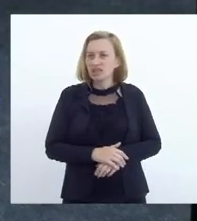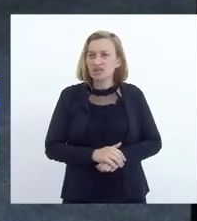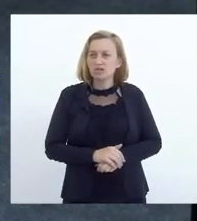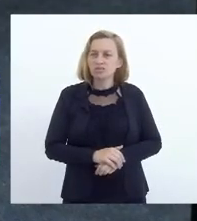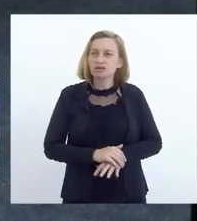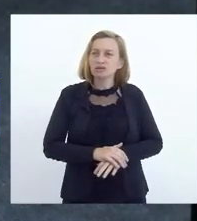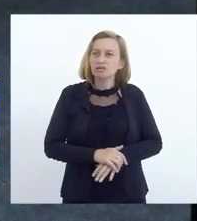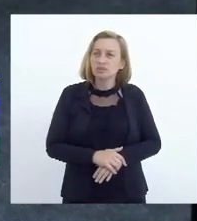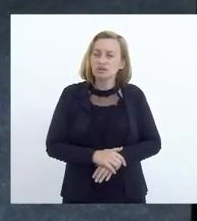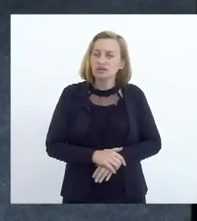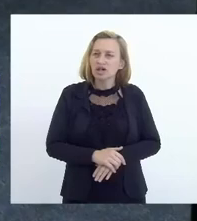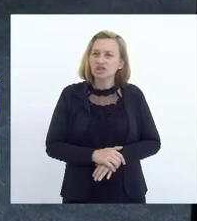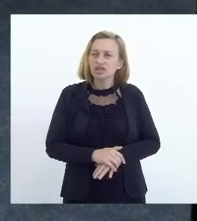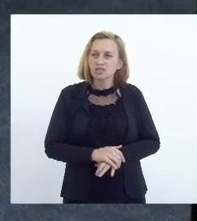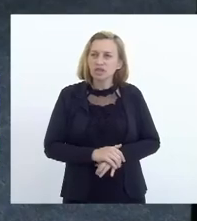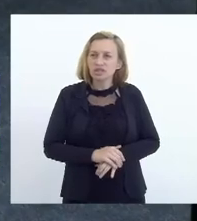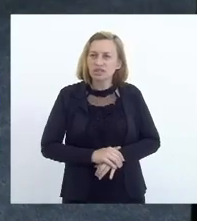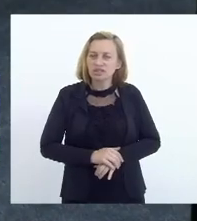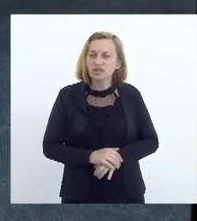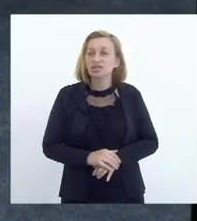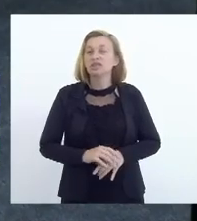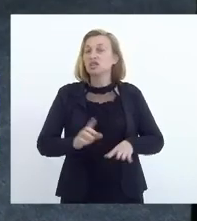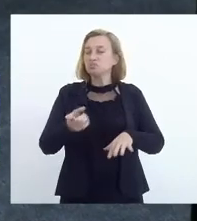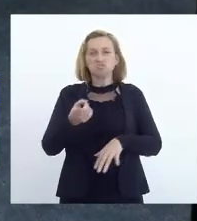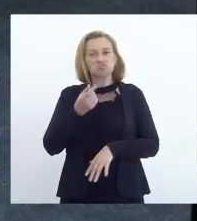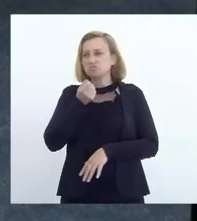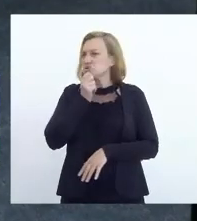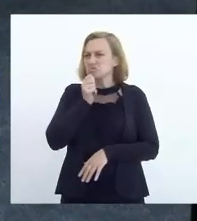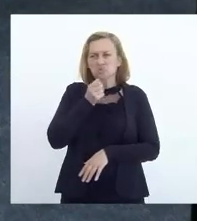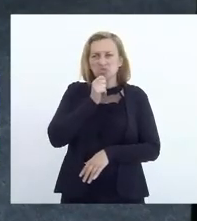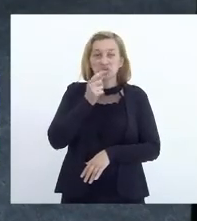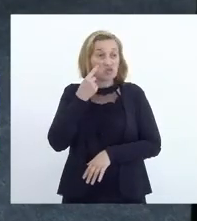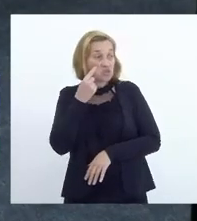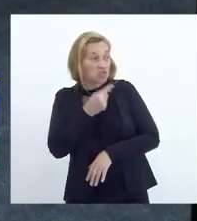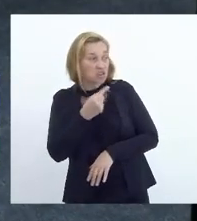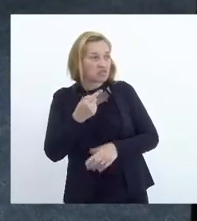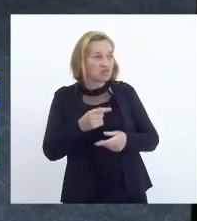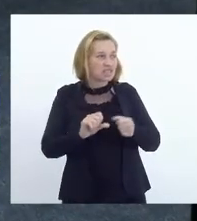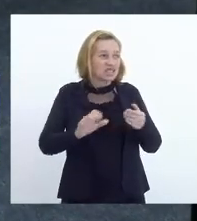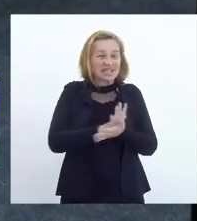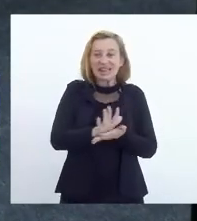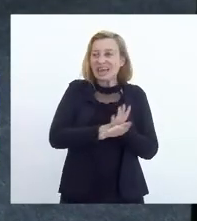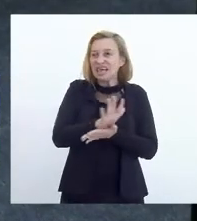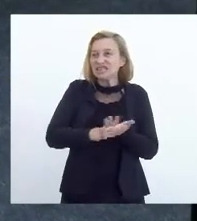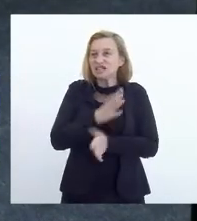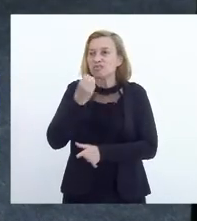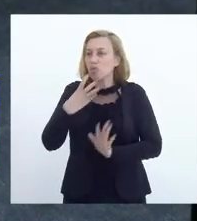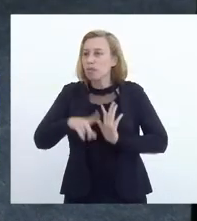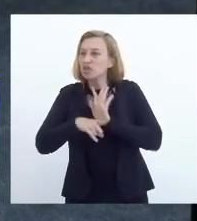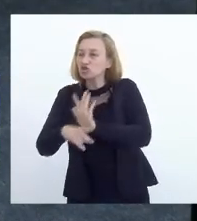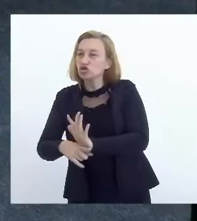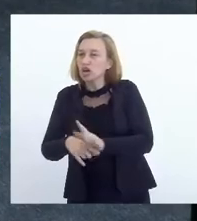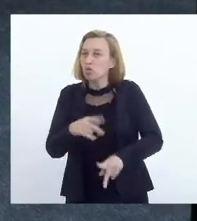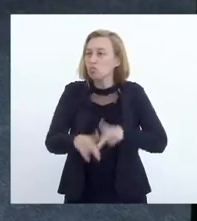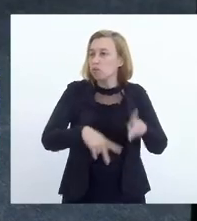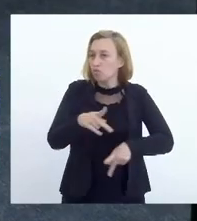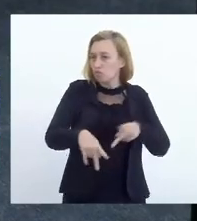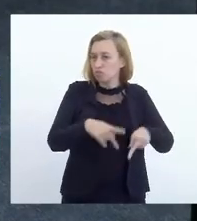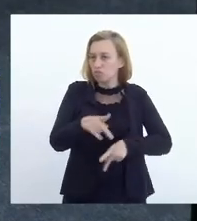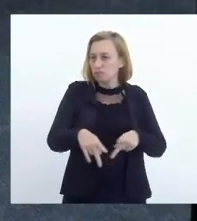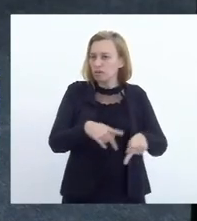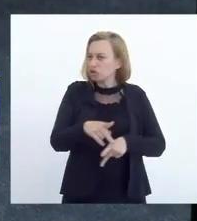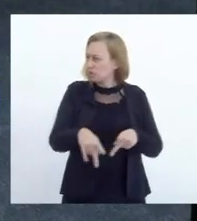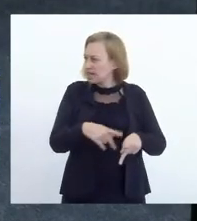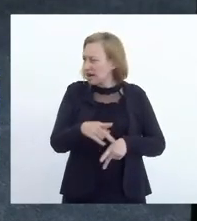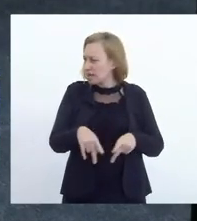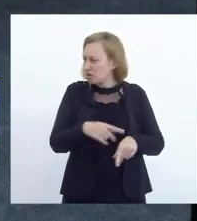Monteiro, tem que ficar assustado. Mas em nenhum momento eu vejo ele fazer nada de bom para atender a população. Eu não vejo em nenhum momento, junto